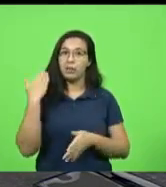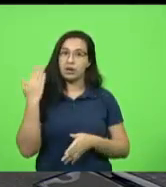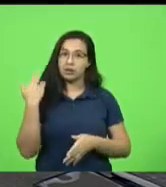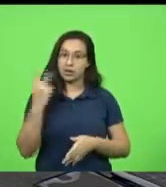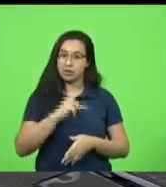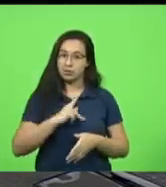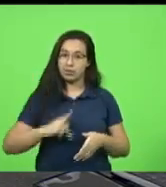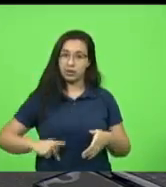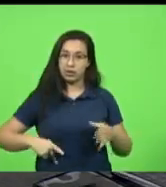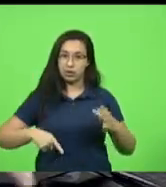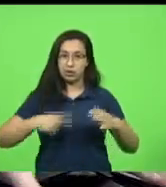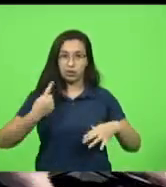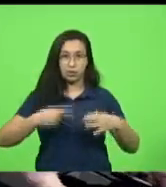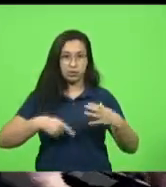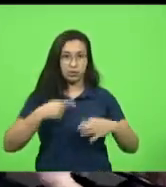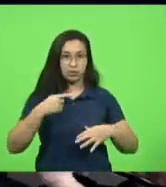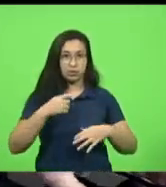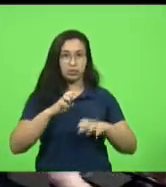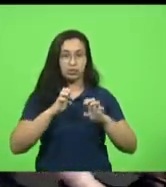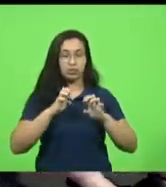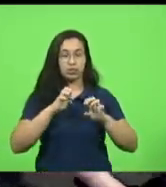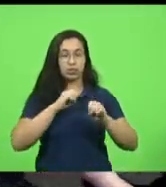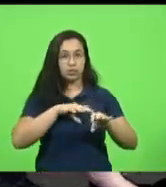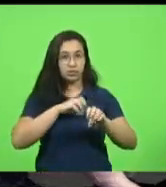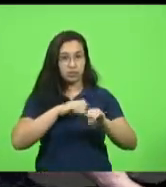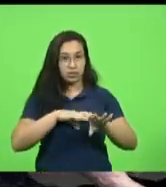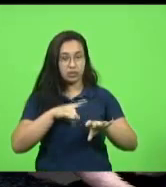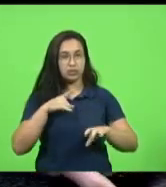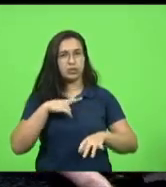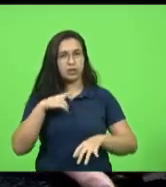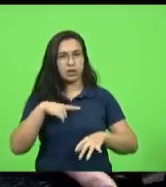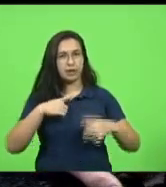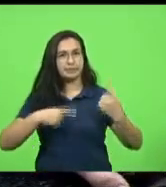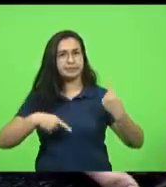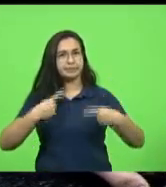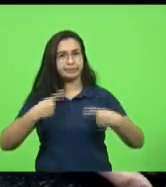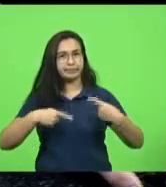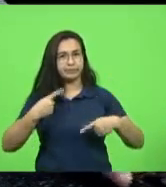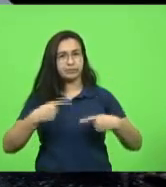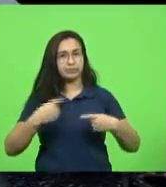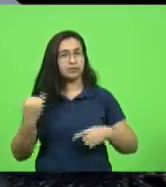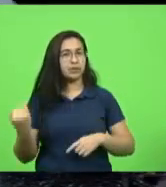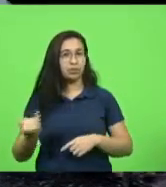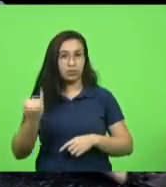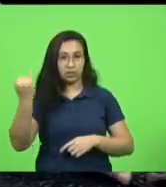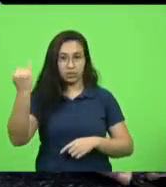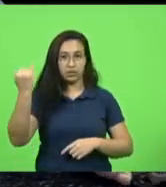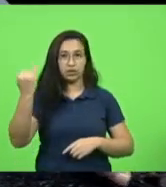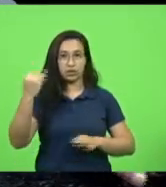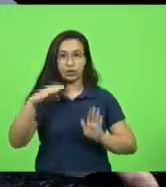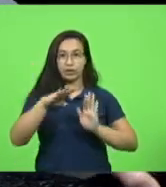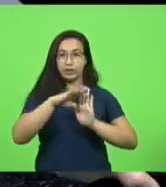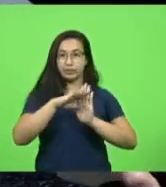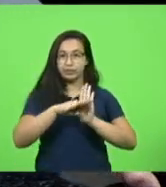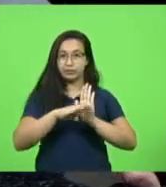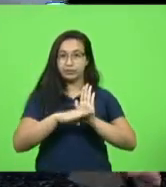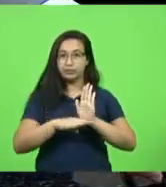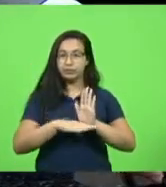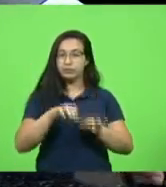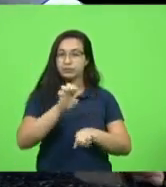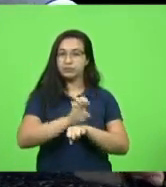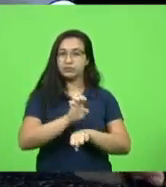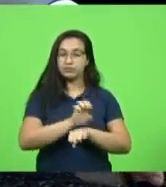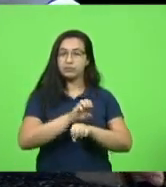Educação, tivemos debates importantes, o Plano Estadual de Educação,